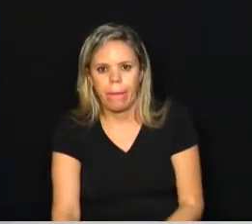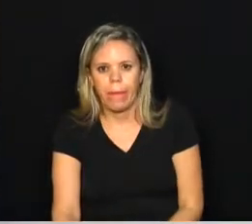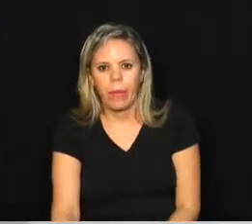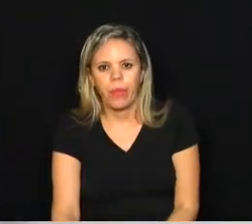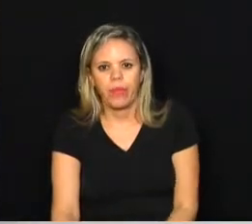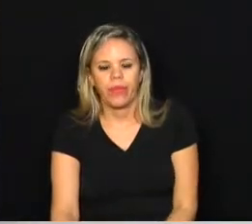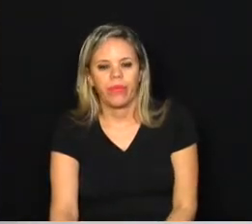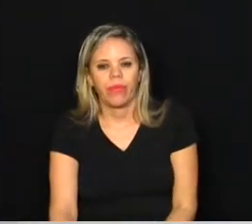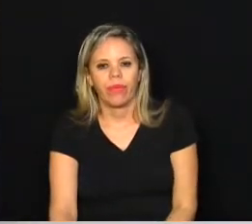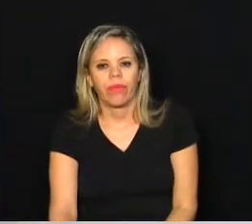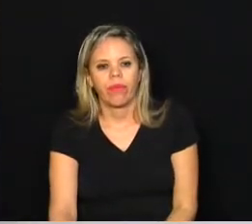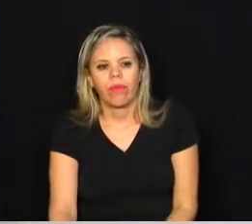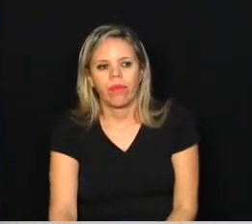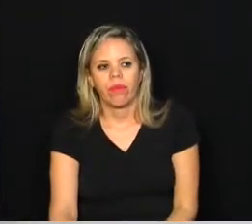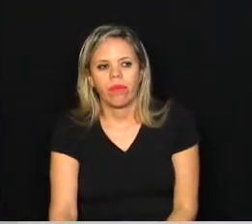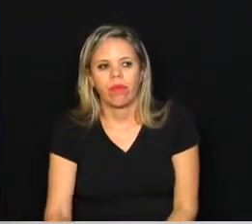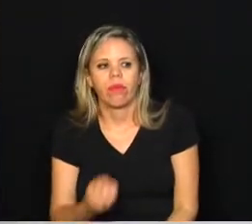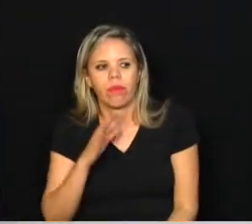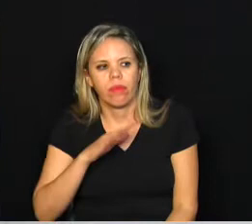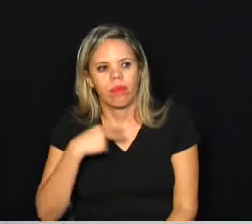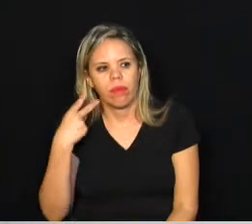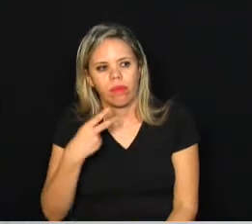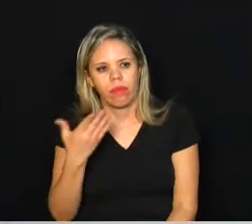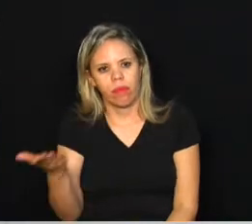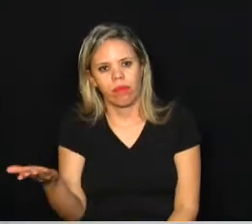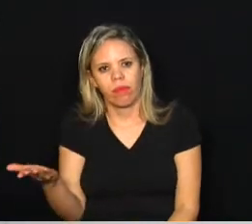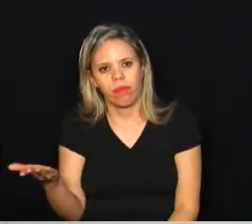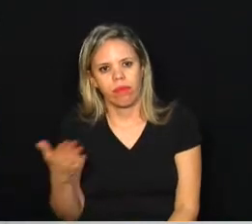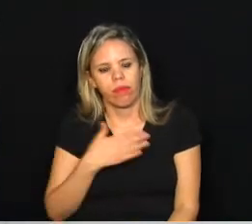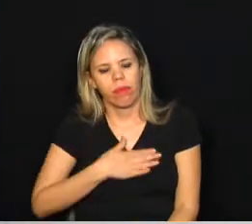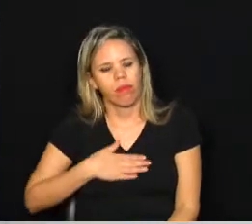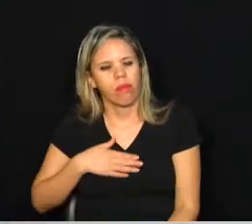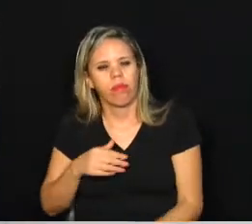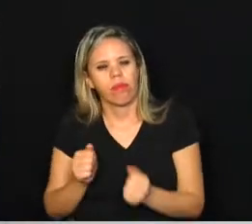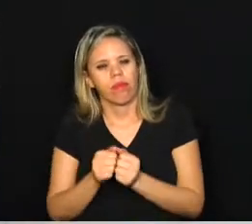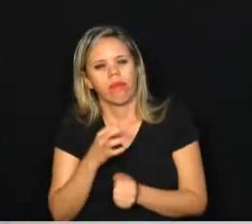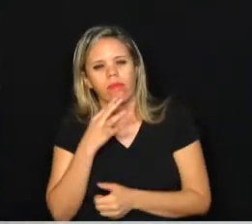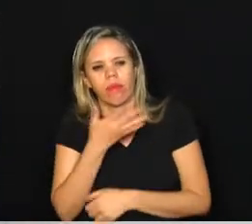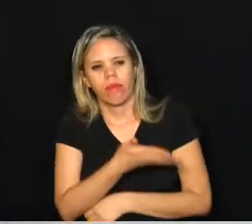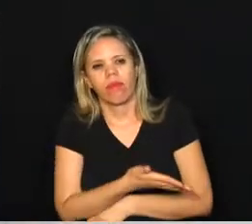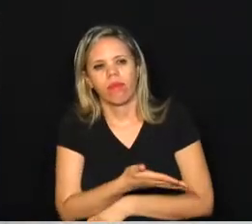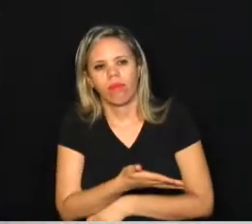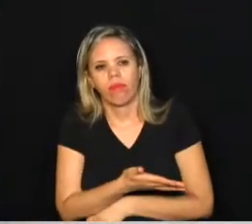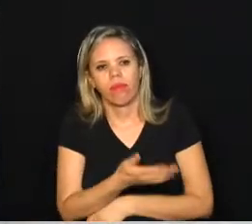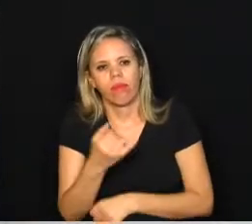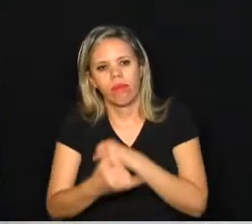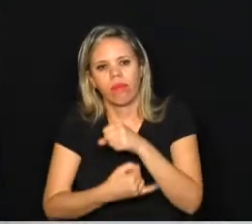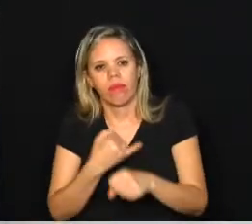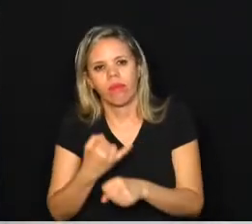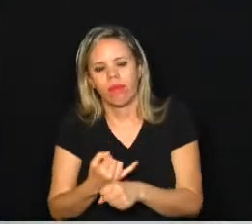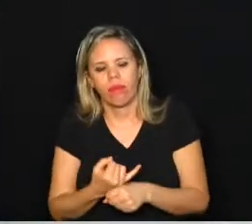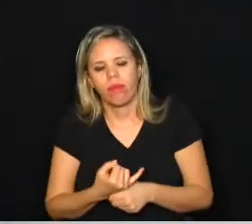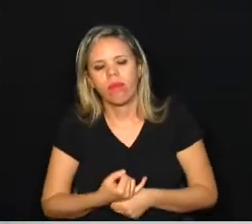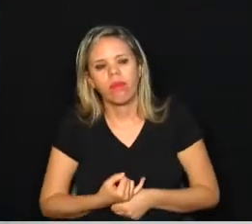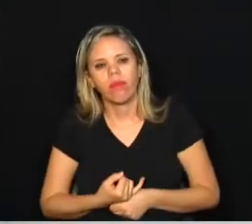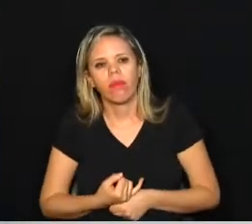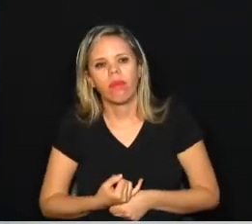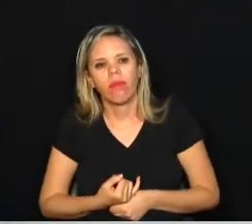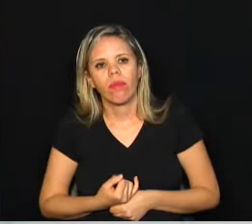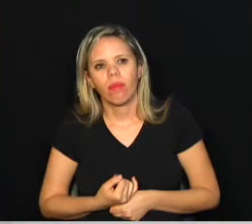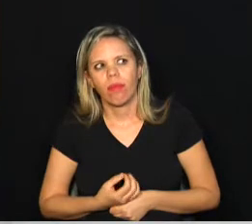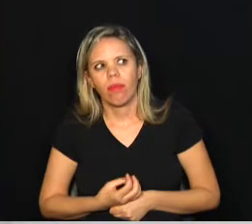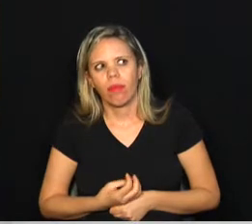Bom, boa tarde, vereadora. É uma satisfação poder conhecê-la, assim, de forma virtual, né?